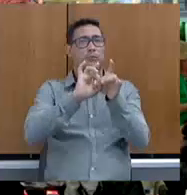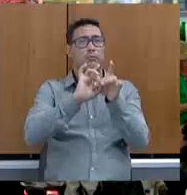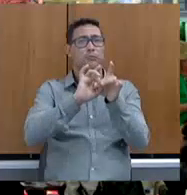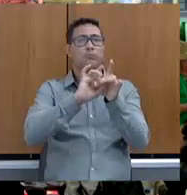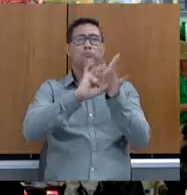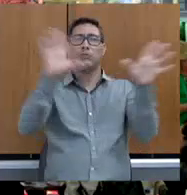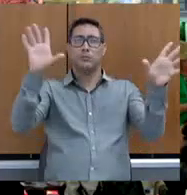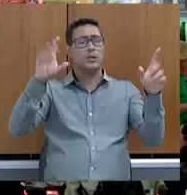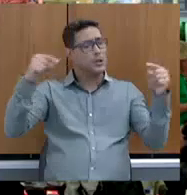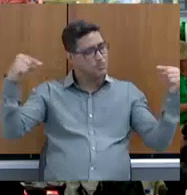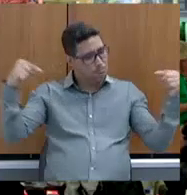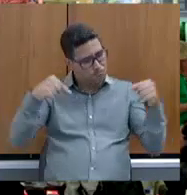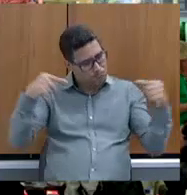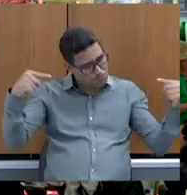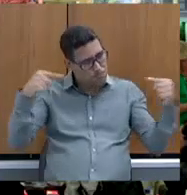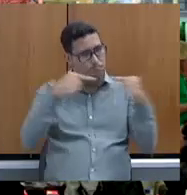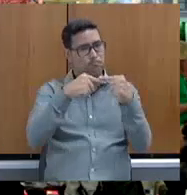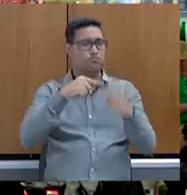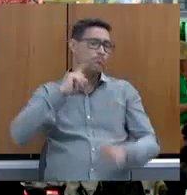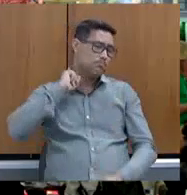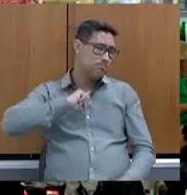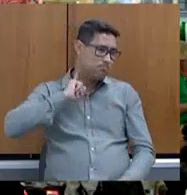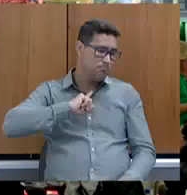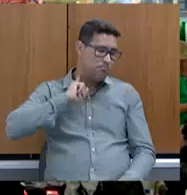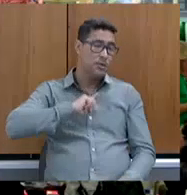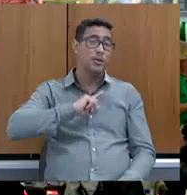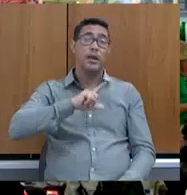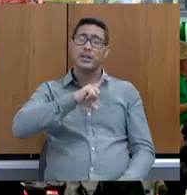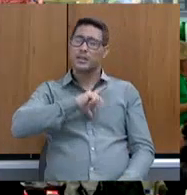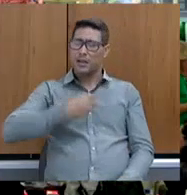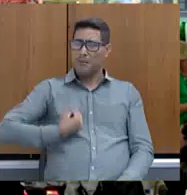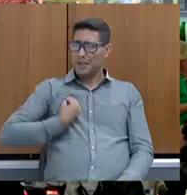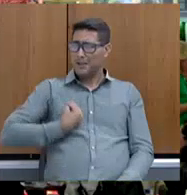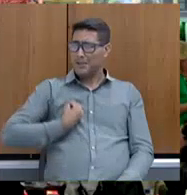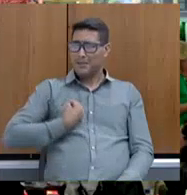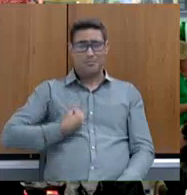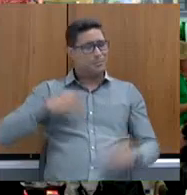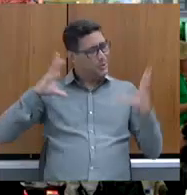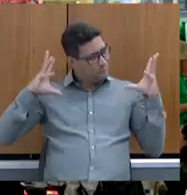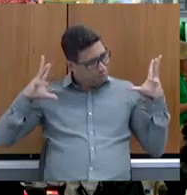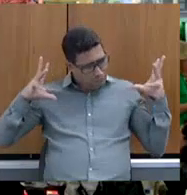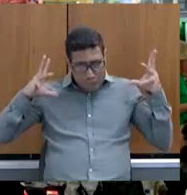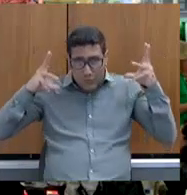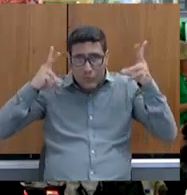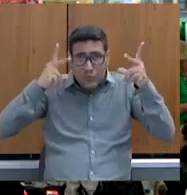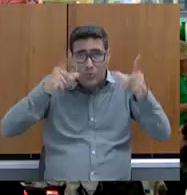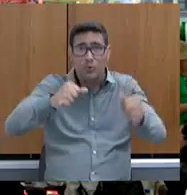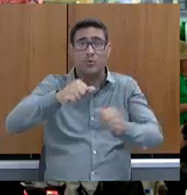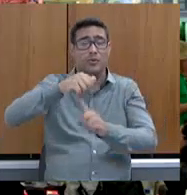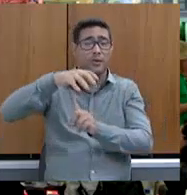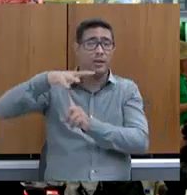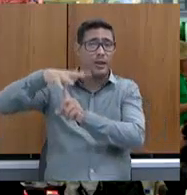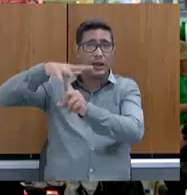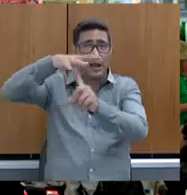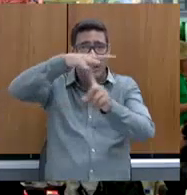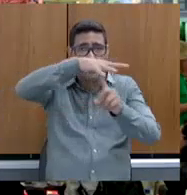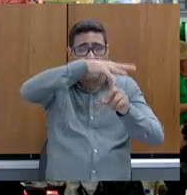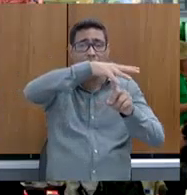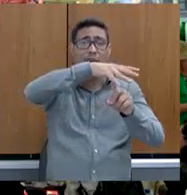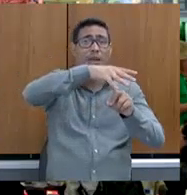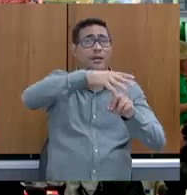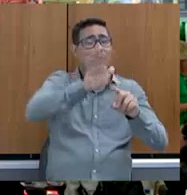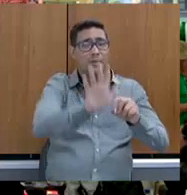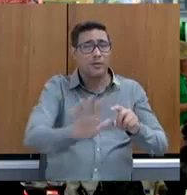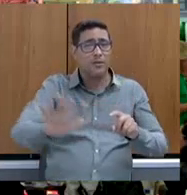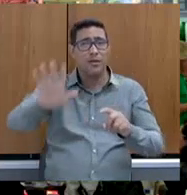que foi lançado e nós estamos aí participando de todas as feiras nacionais e internacionais